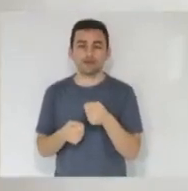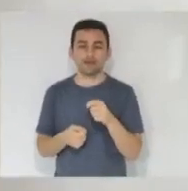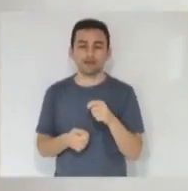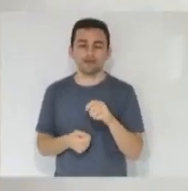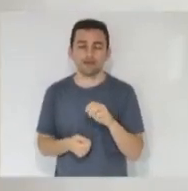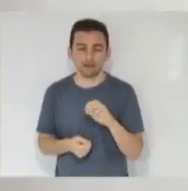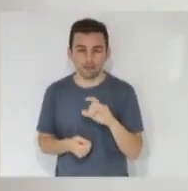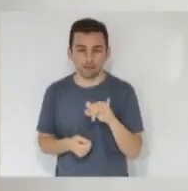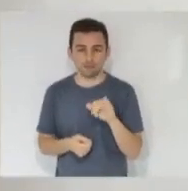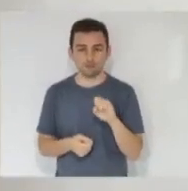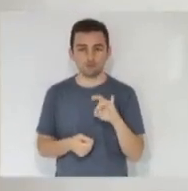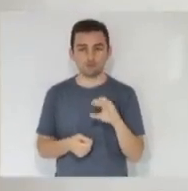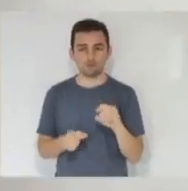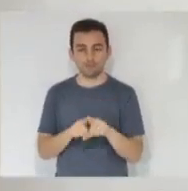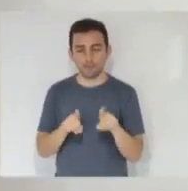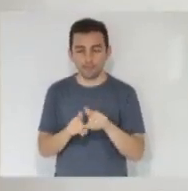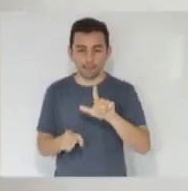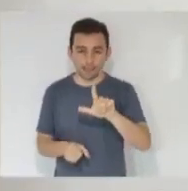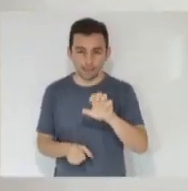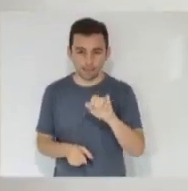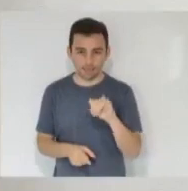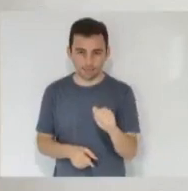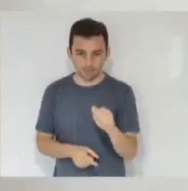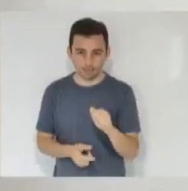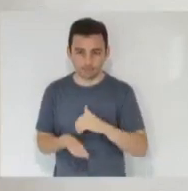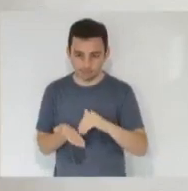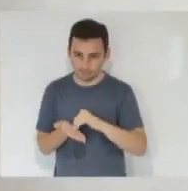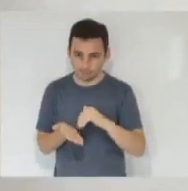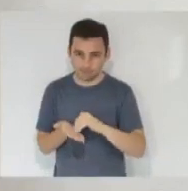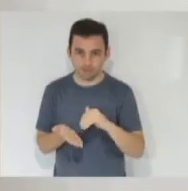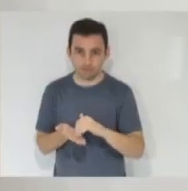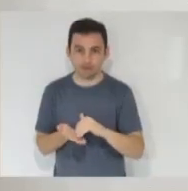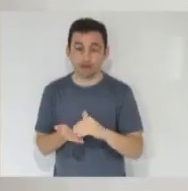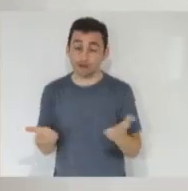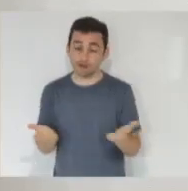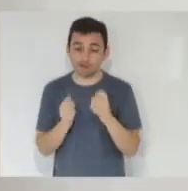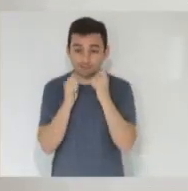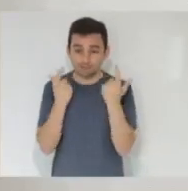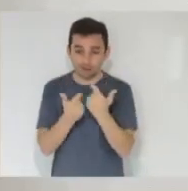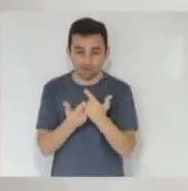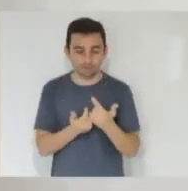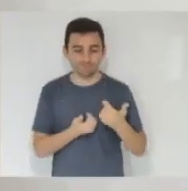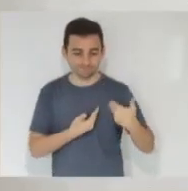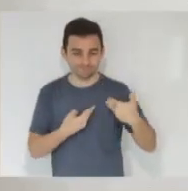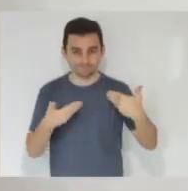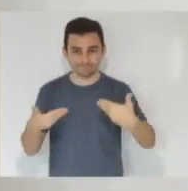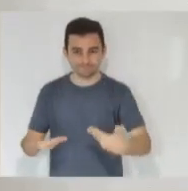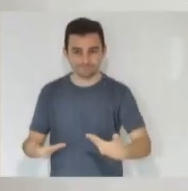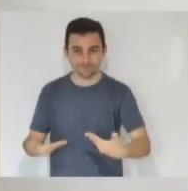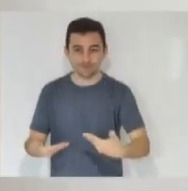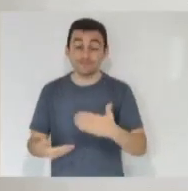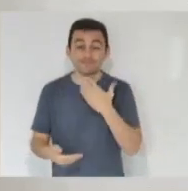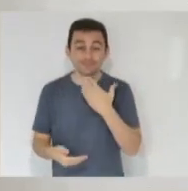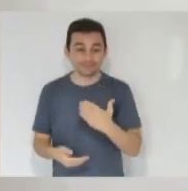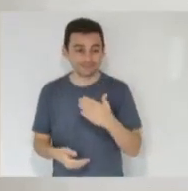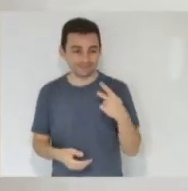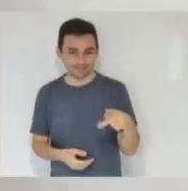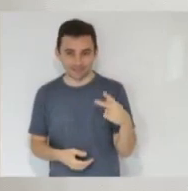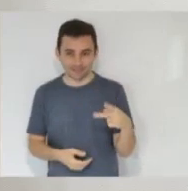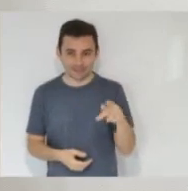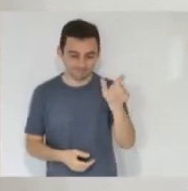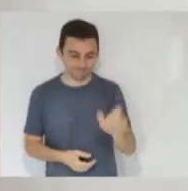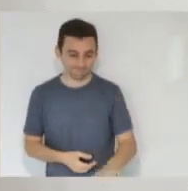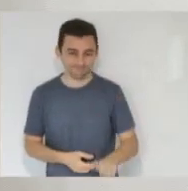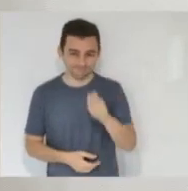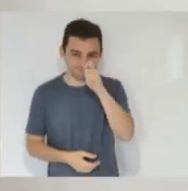Mariotti, a esta oportunidade que a Assembleia Legislativa nos dá neste momento, através de uma solicitação do deputado João Amin,